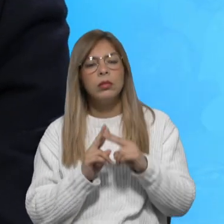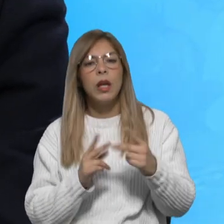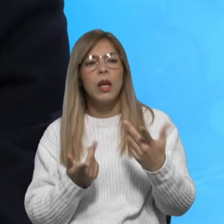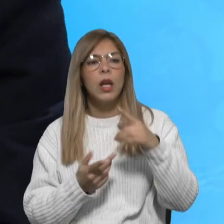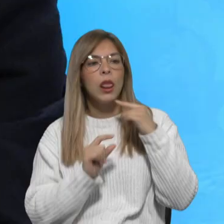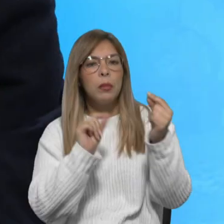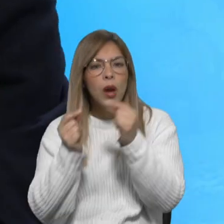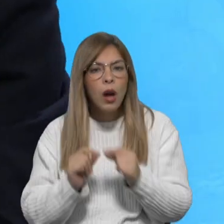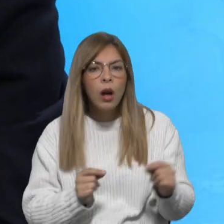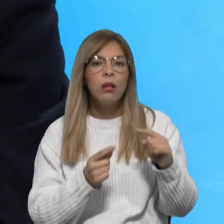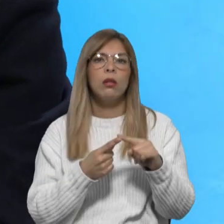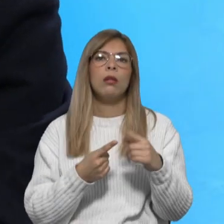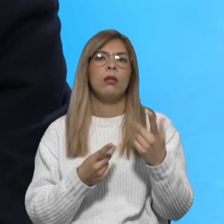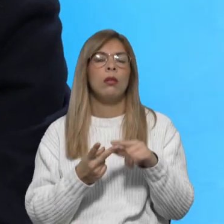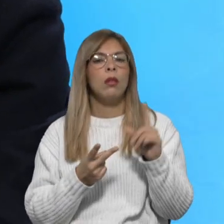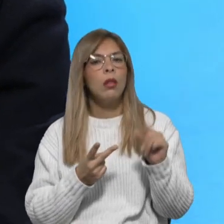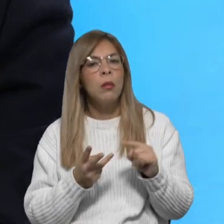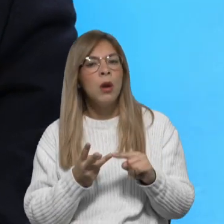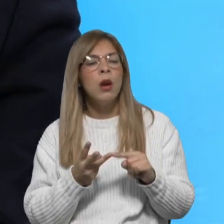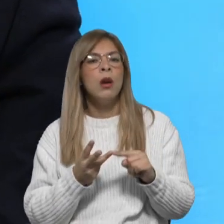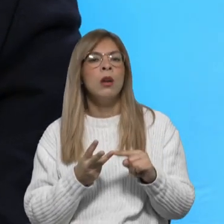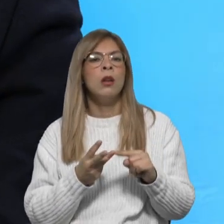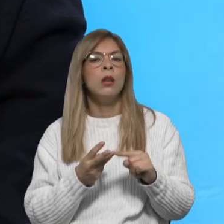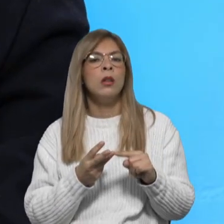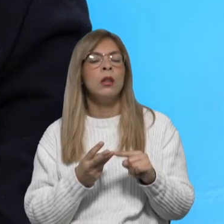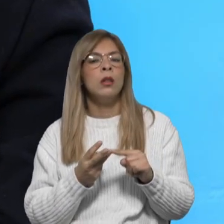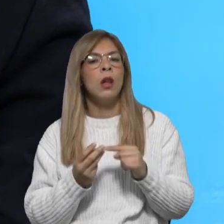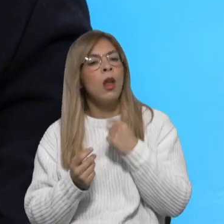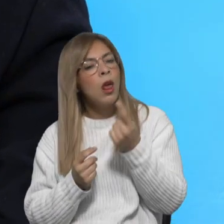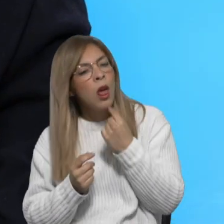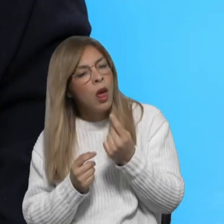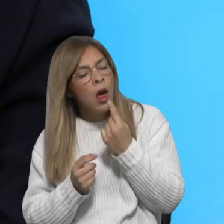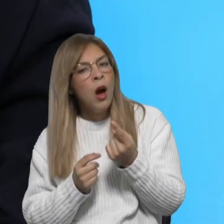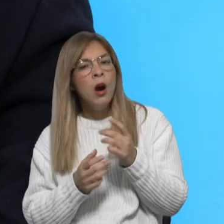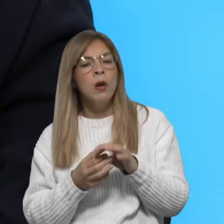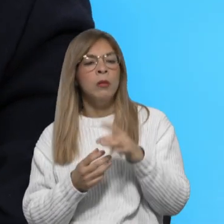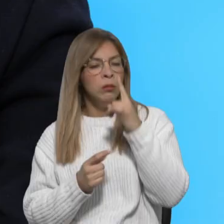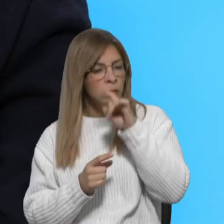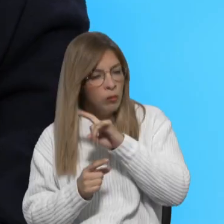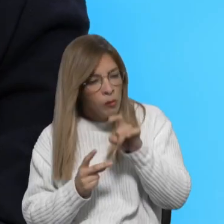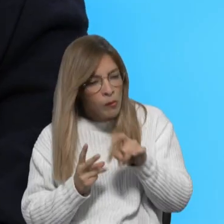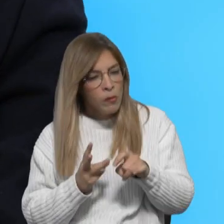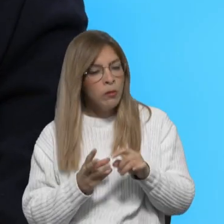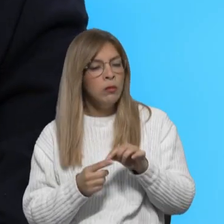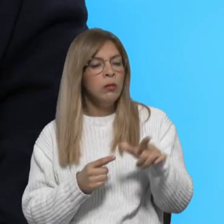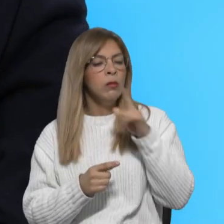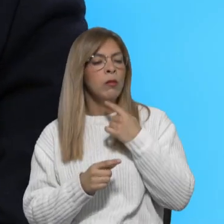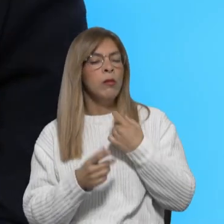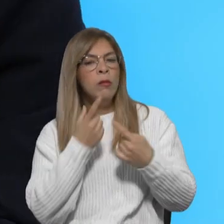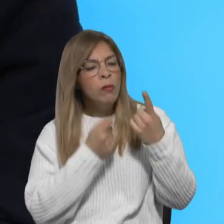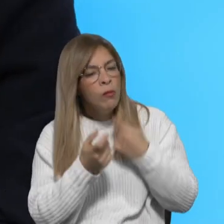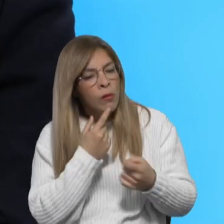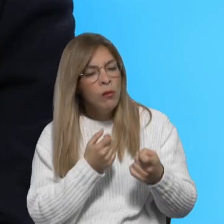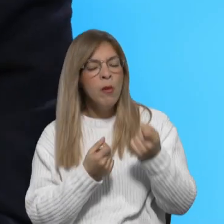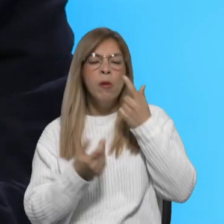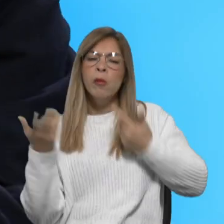que vão de alguma forma fazer conferências, mas temos sempre espaço para perguntas, para questões, para um bocadinho de debate entre todos. Não tanto